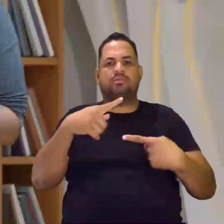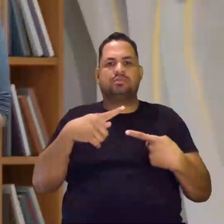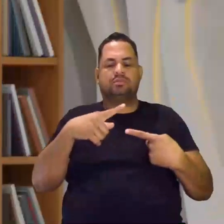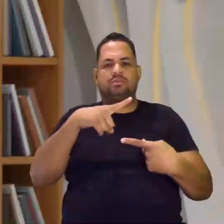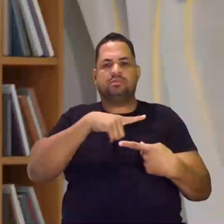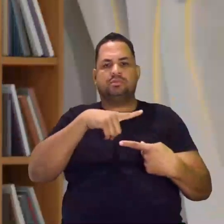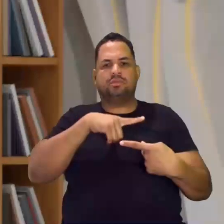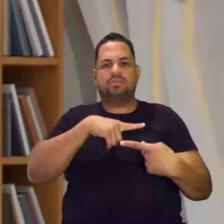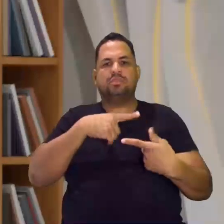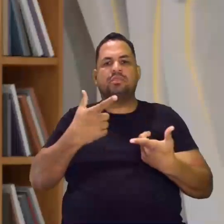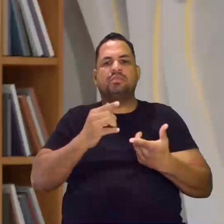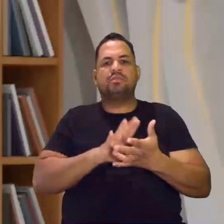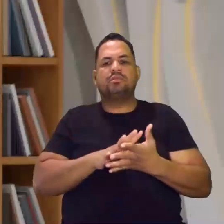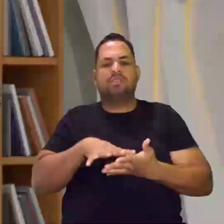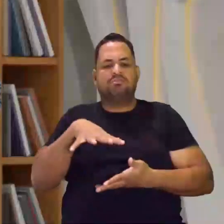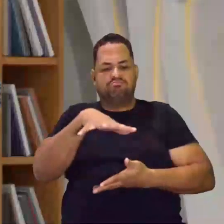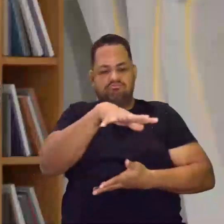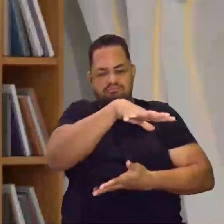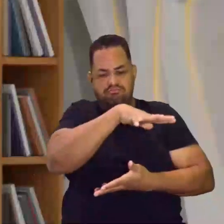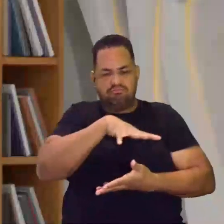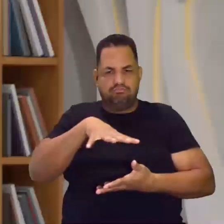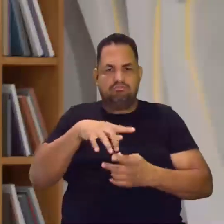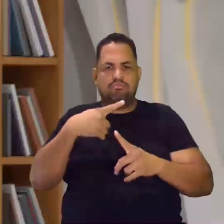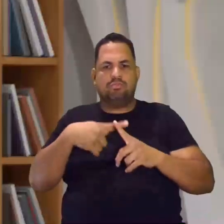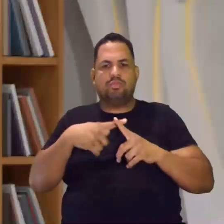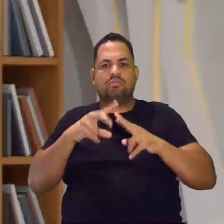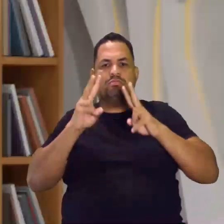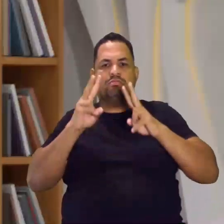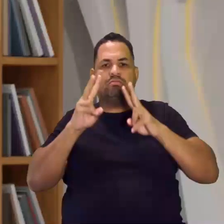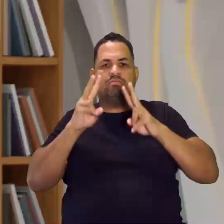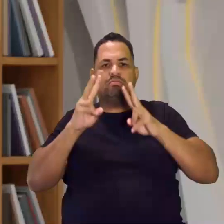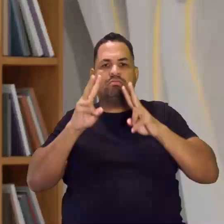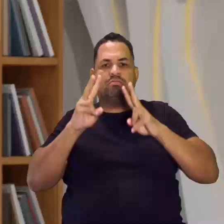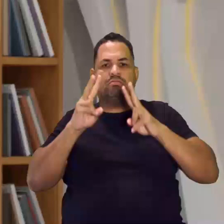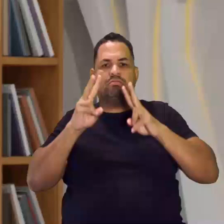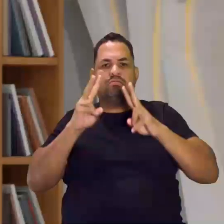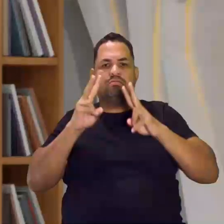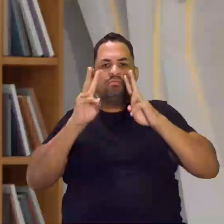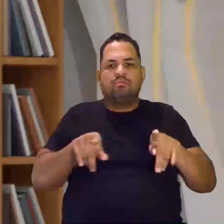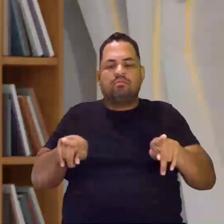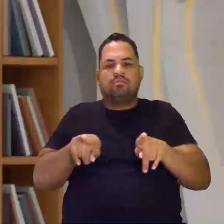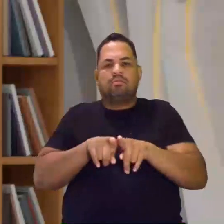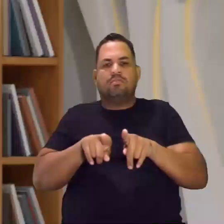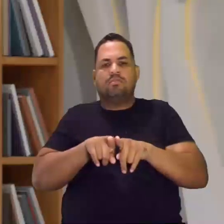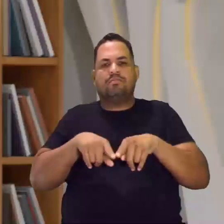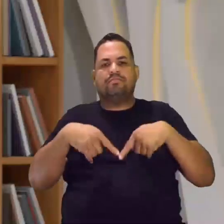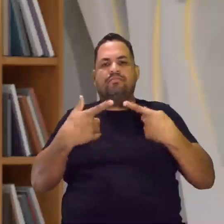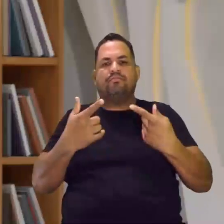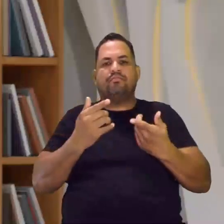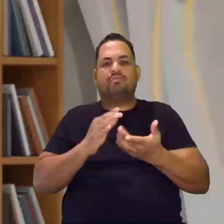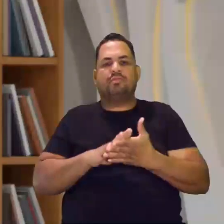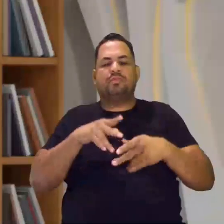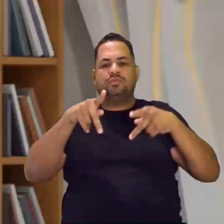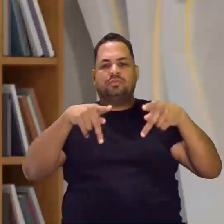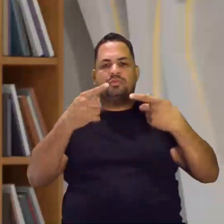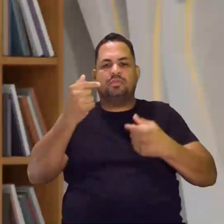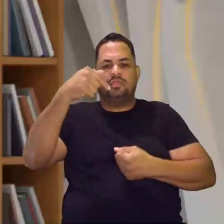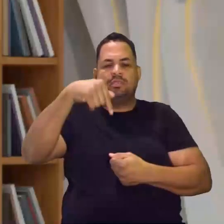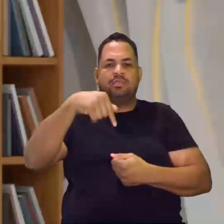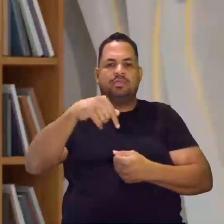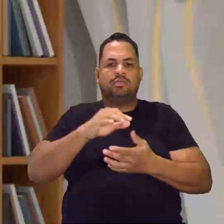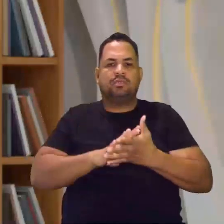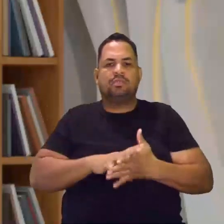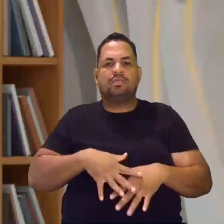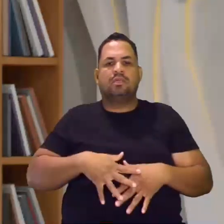ganhou bastante espaço por conta dessa visão que foi construída também aos nossos povos aqui